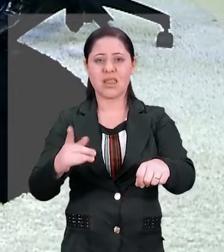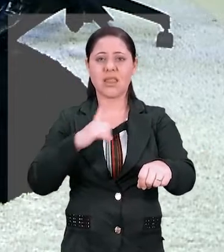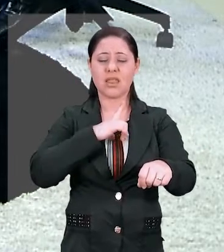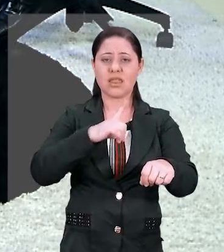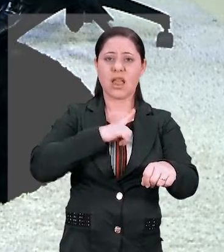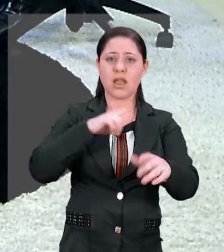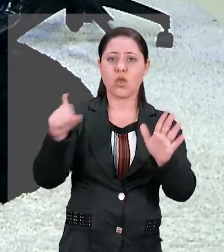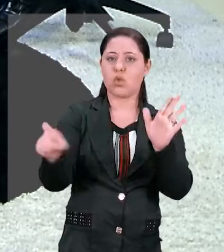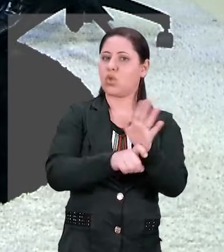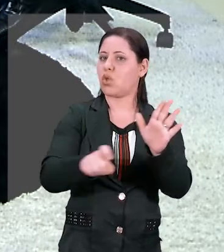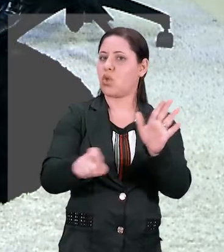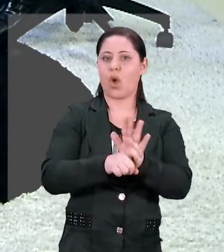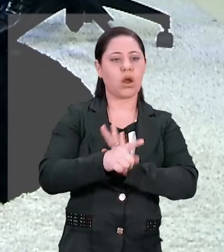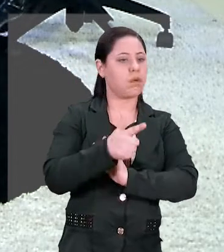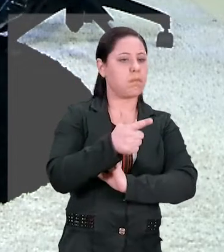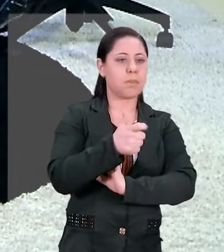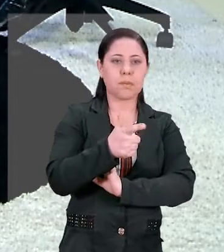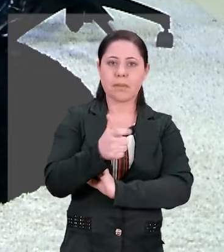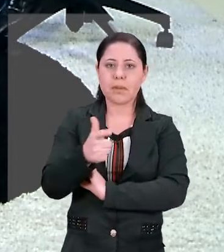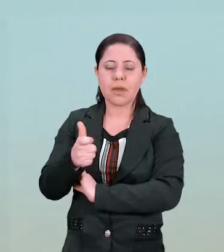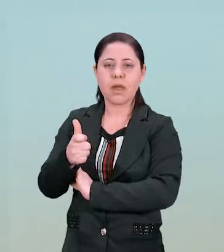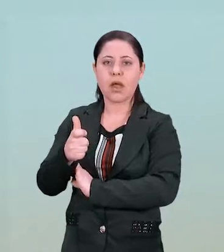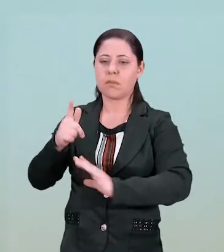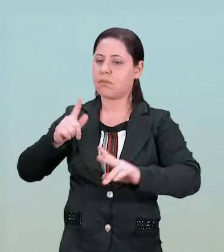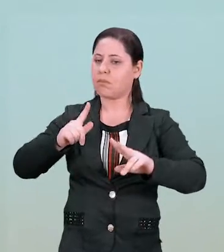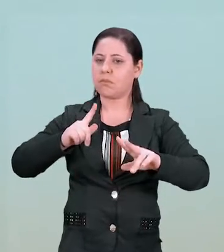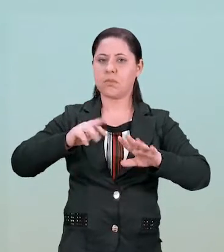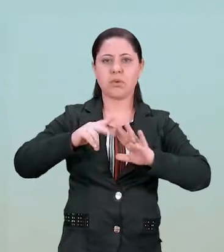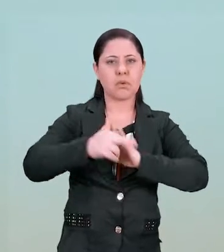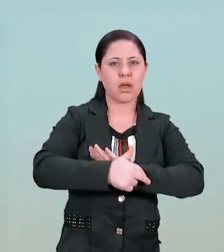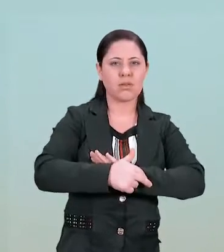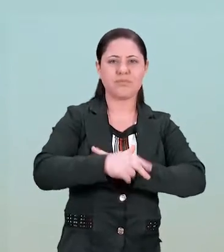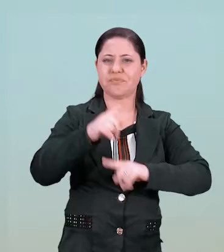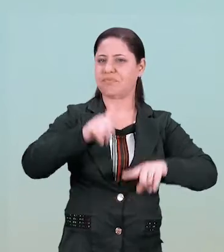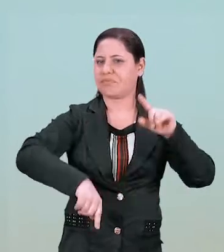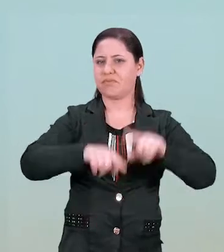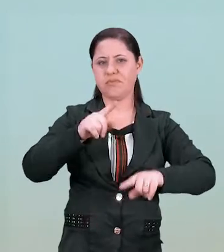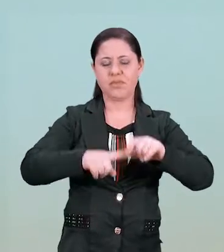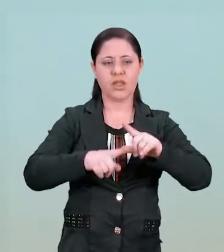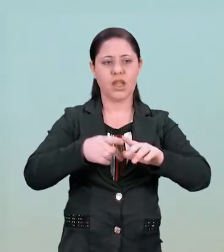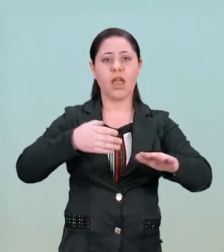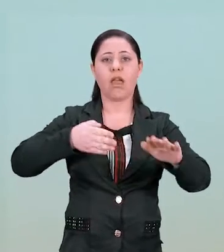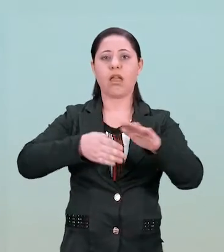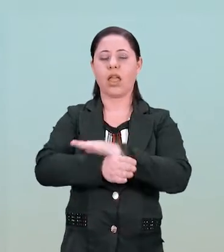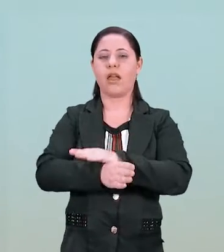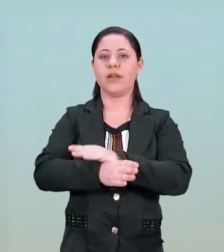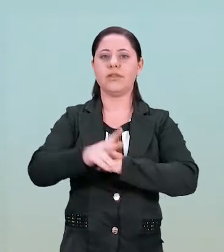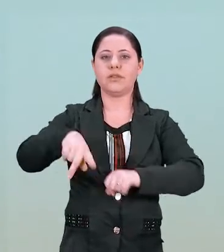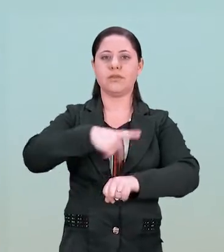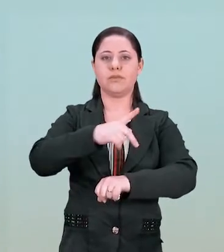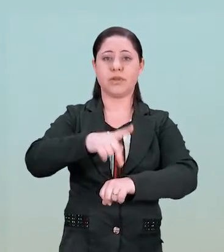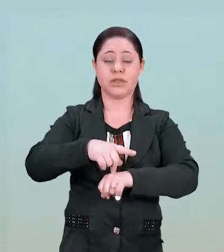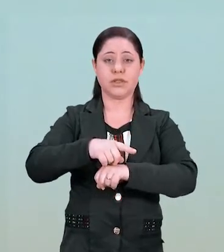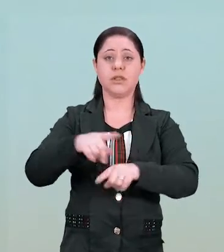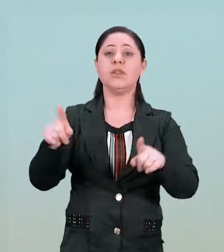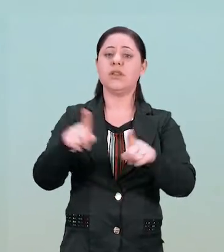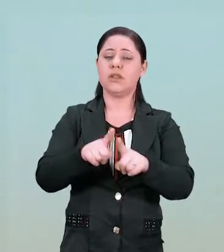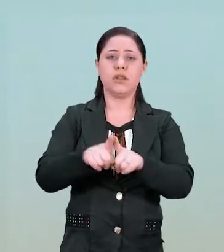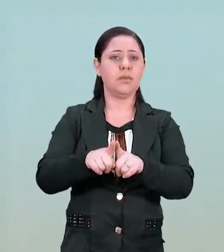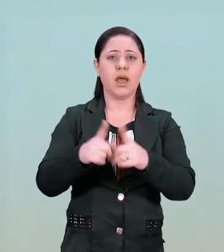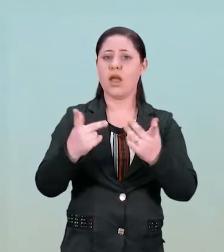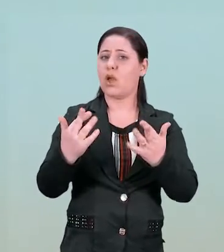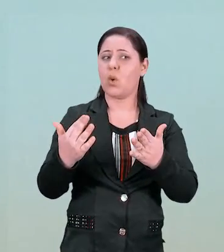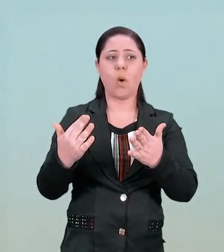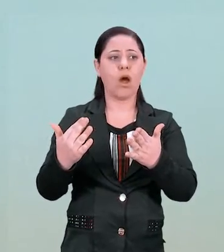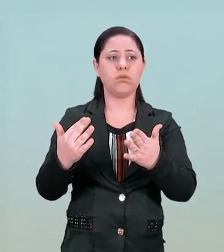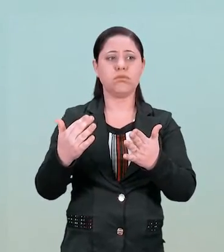arma, munição e todo tipo de objeto que são introduzidos no nosso país de forma ilícita e que daqui saem também na forma